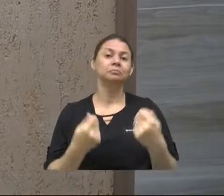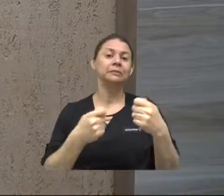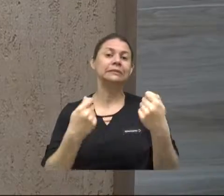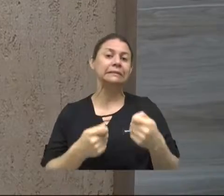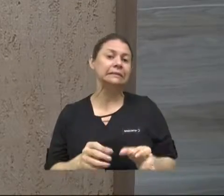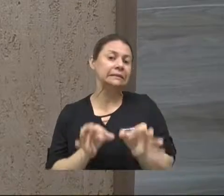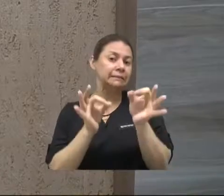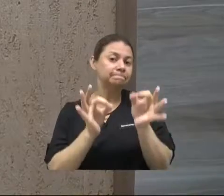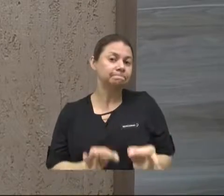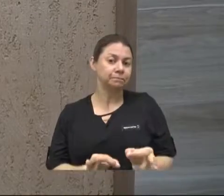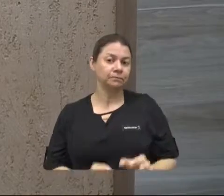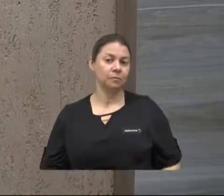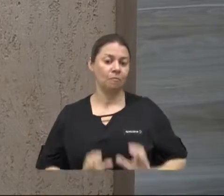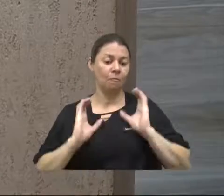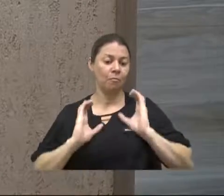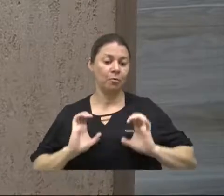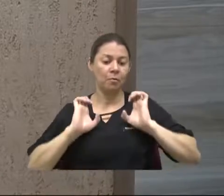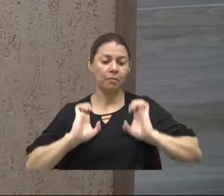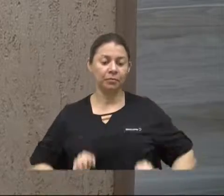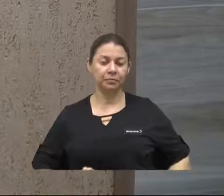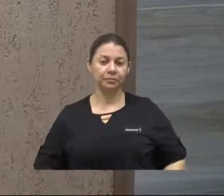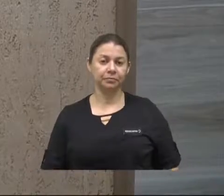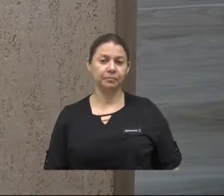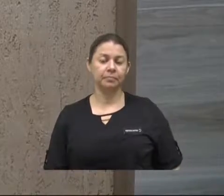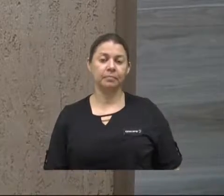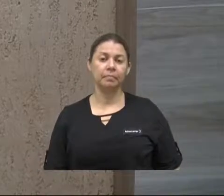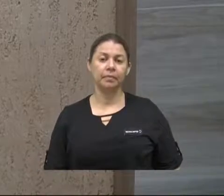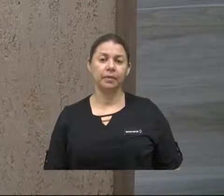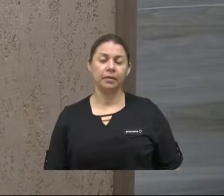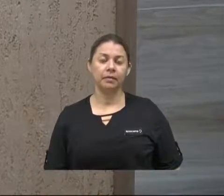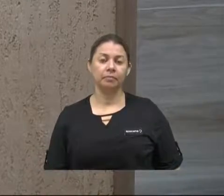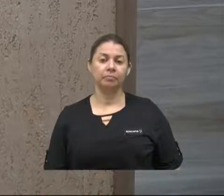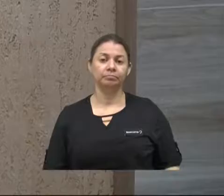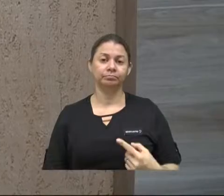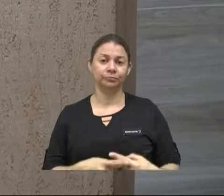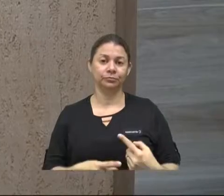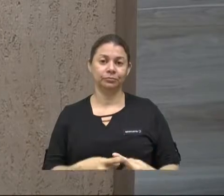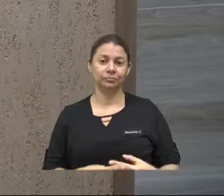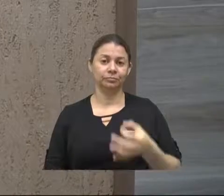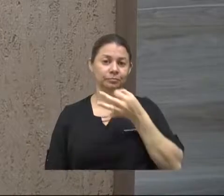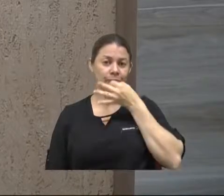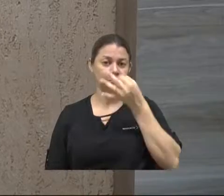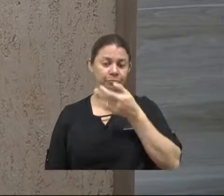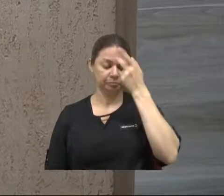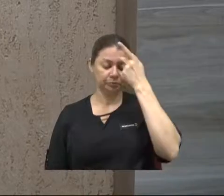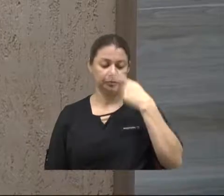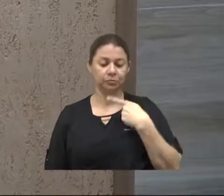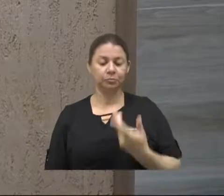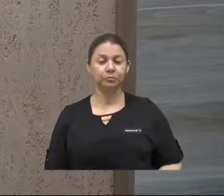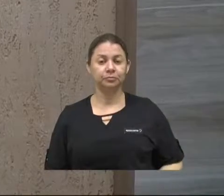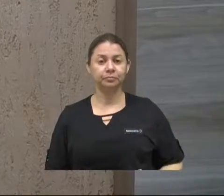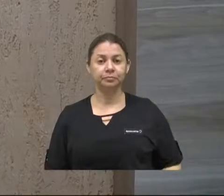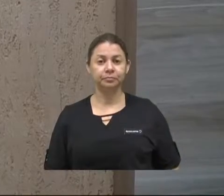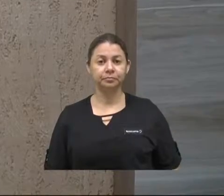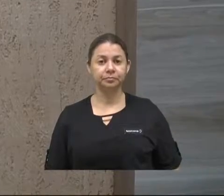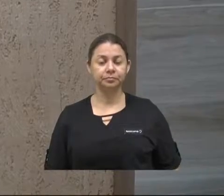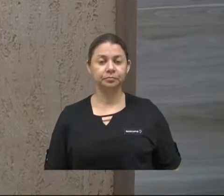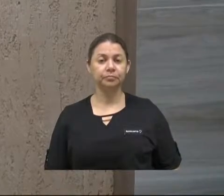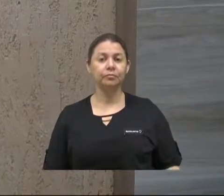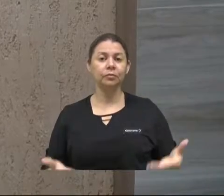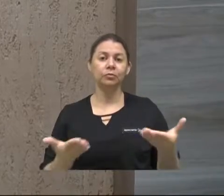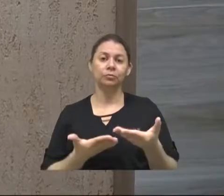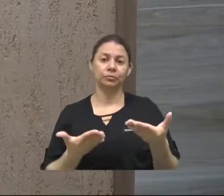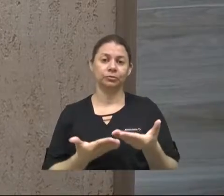fique pensa. Porque, no meu modo de ver, ficou o executivo hoje,